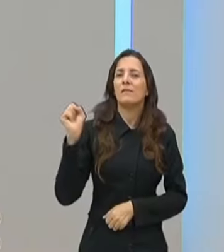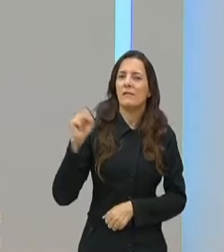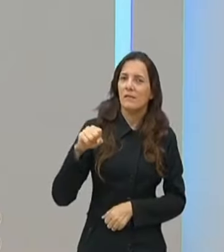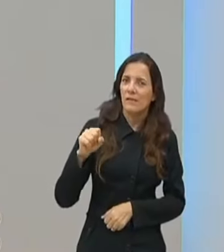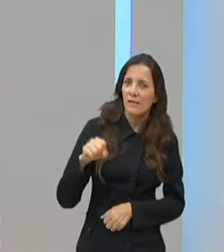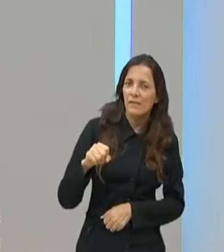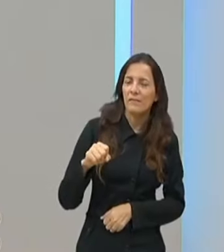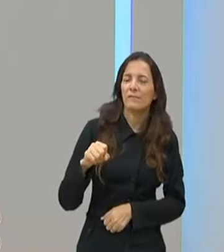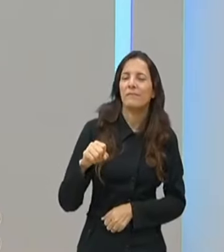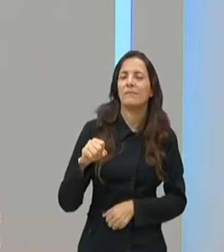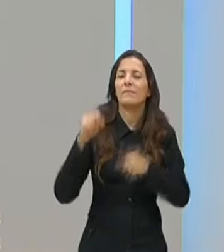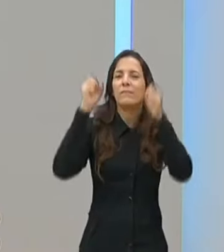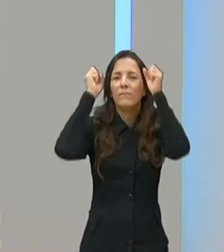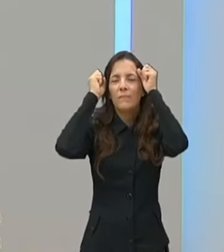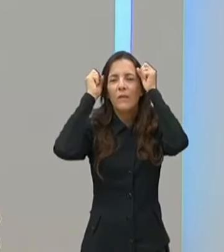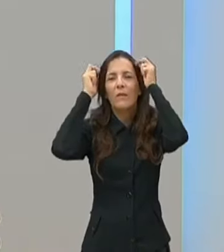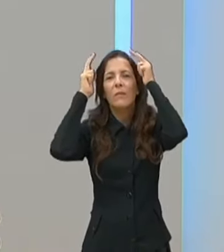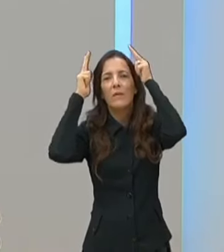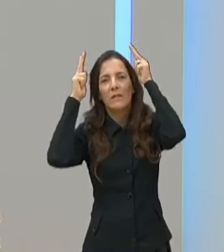em vista a